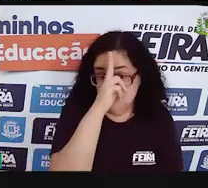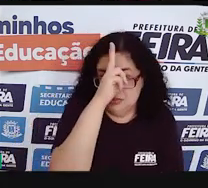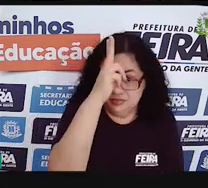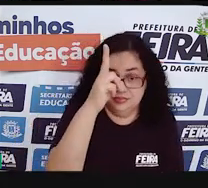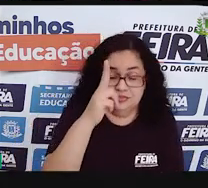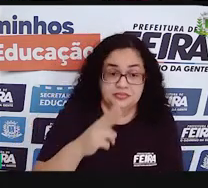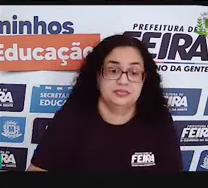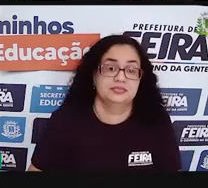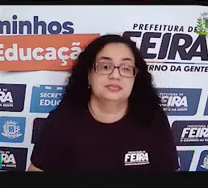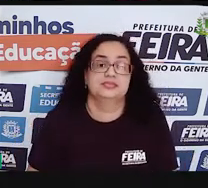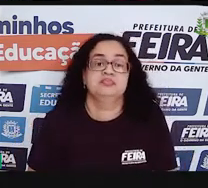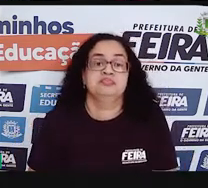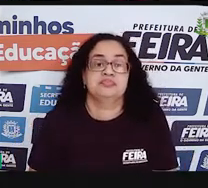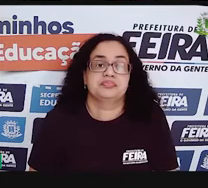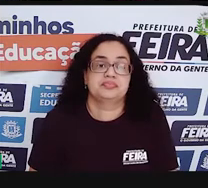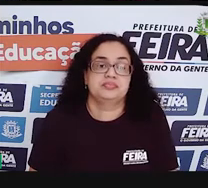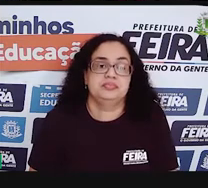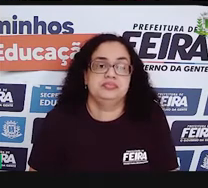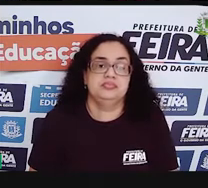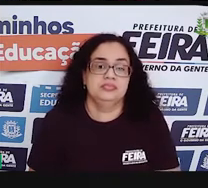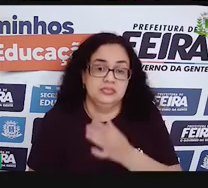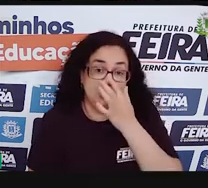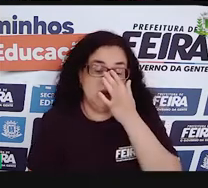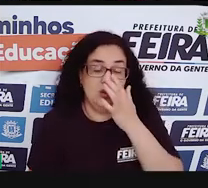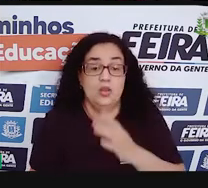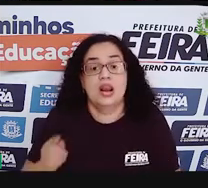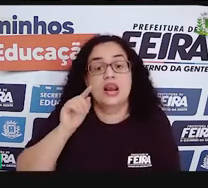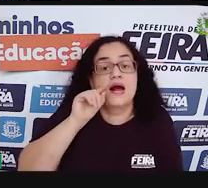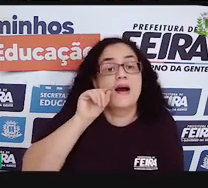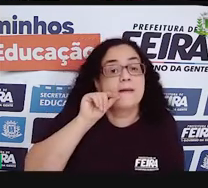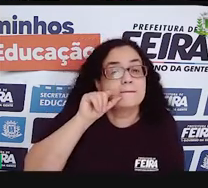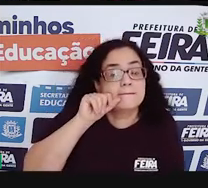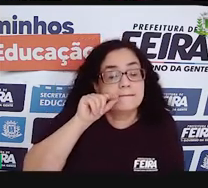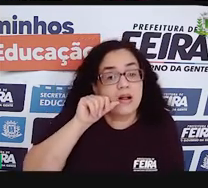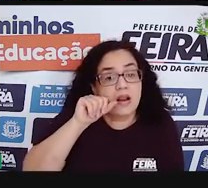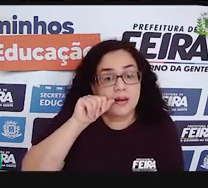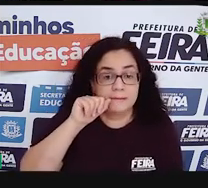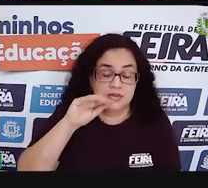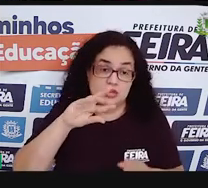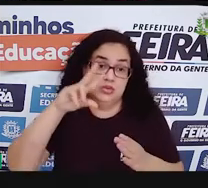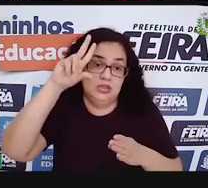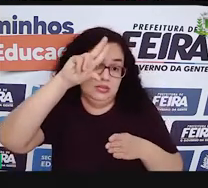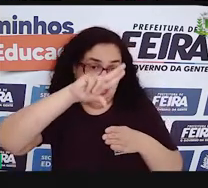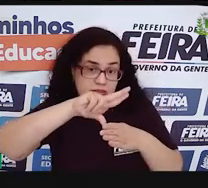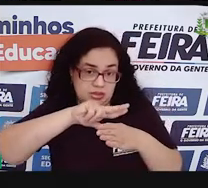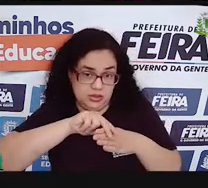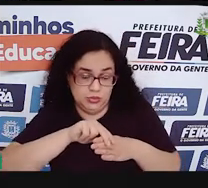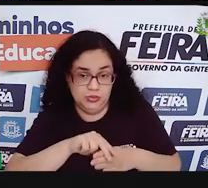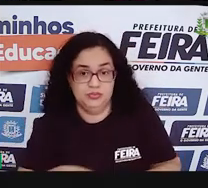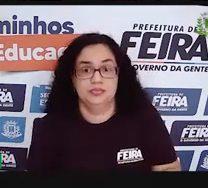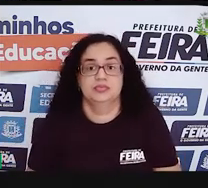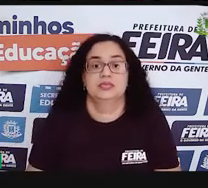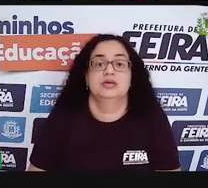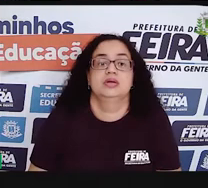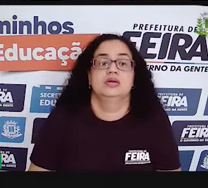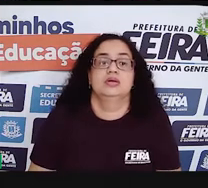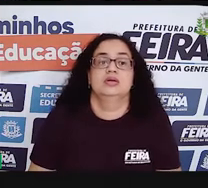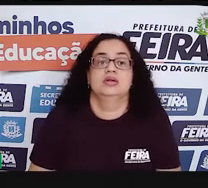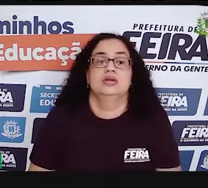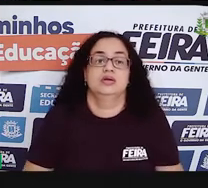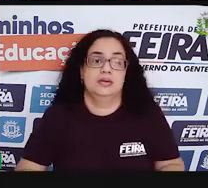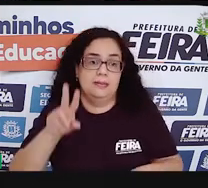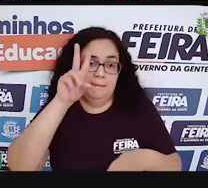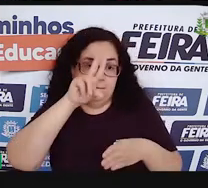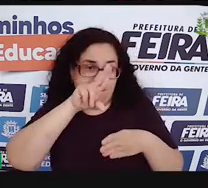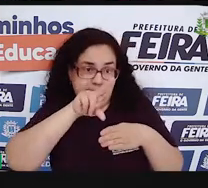mais resistente. E na comparação entre o lápis e o clipe de metal, né? Mesmo o